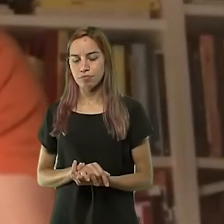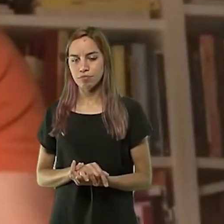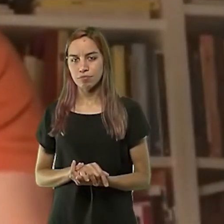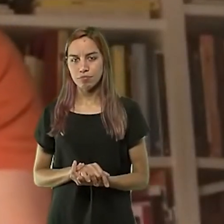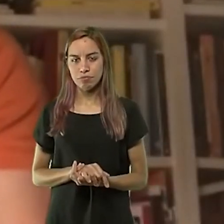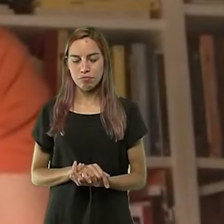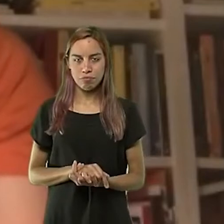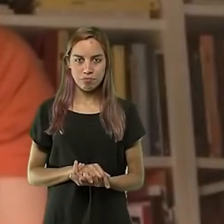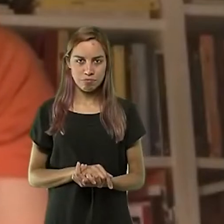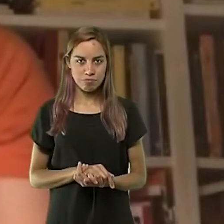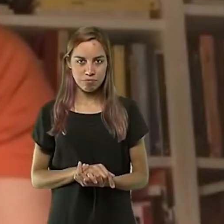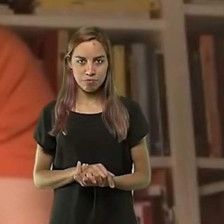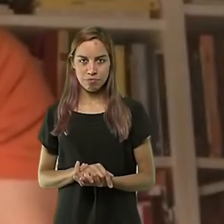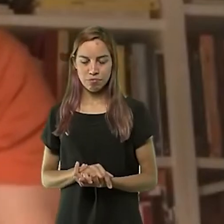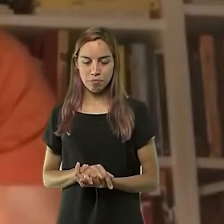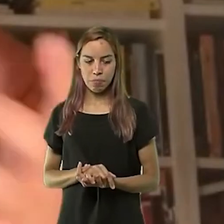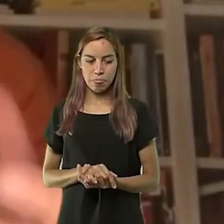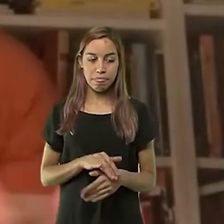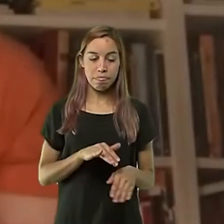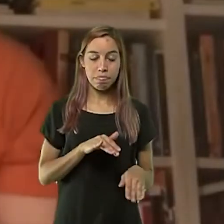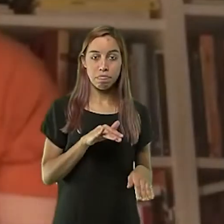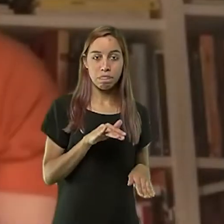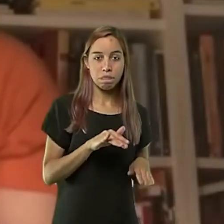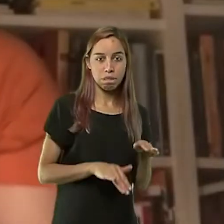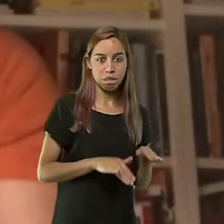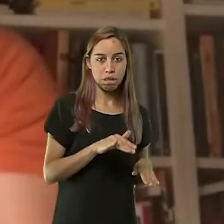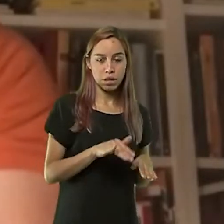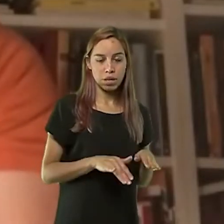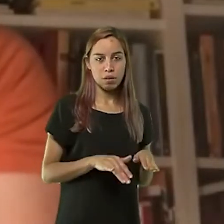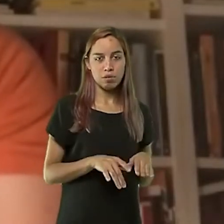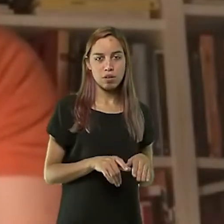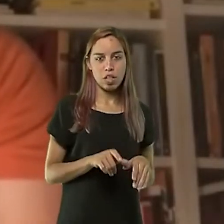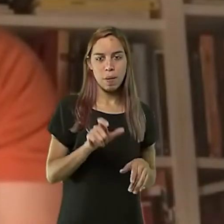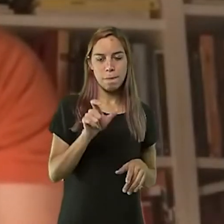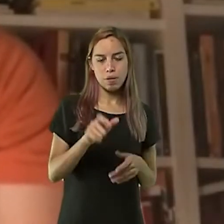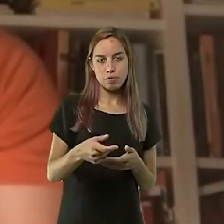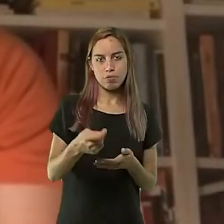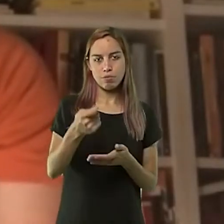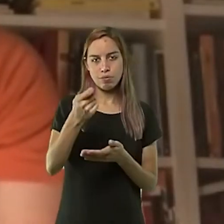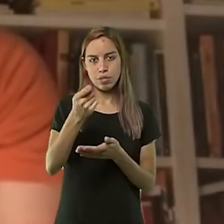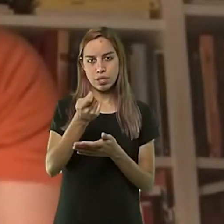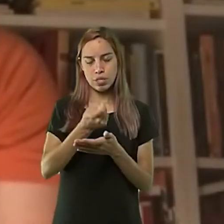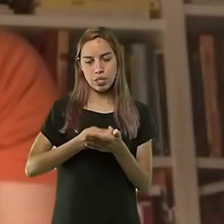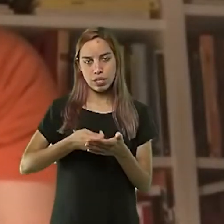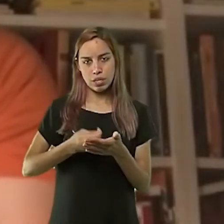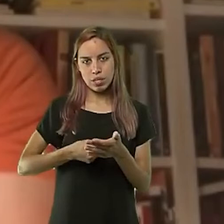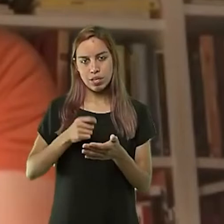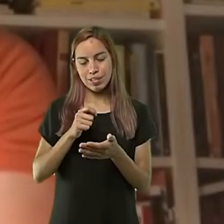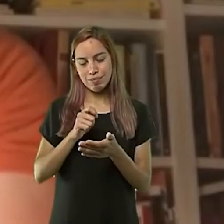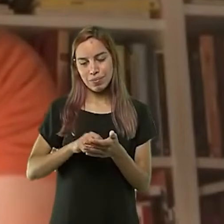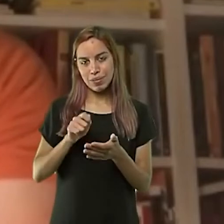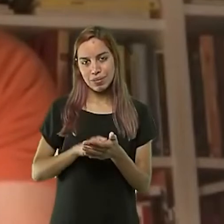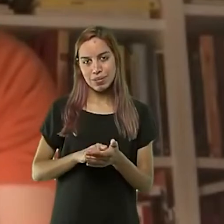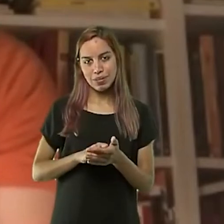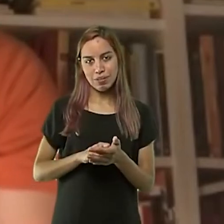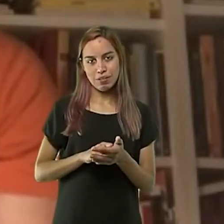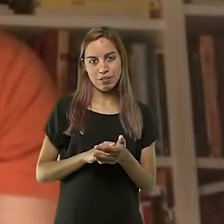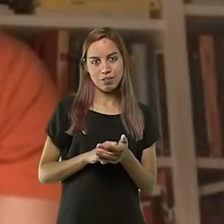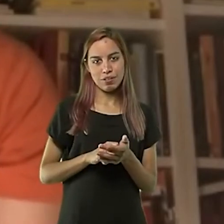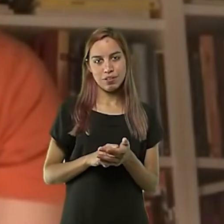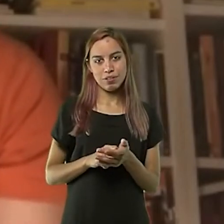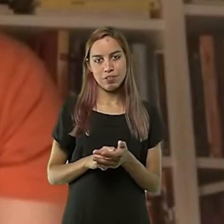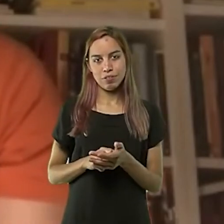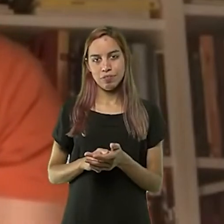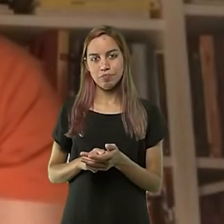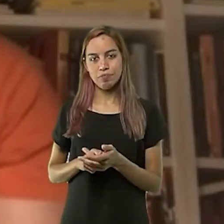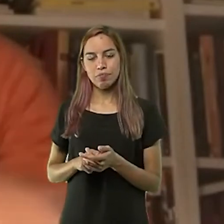que escrevem para álbuns ilustrados, descreverem demasiado aquilo que está ao redor